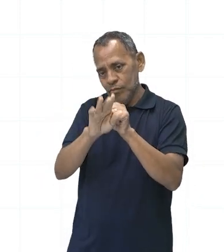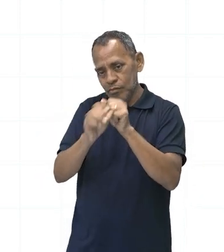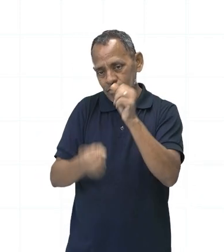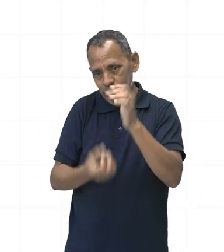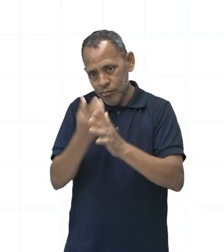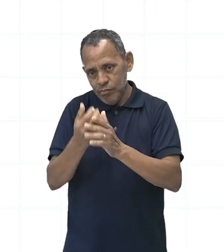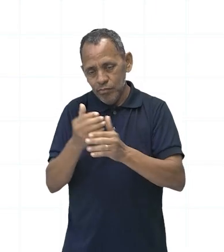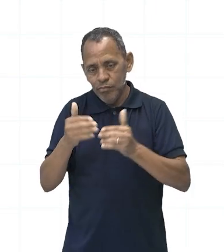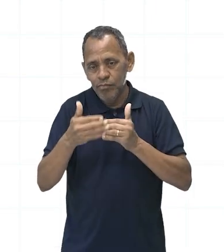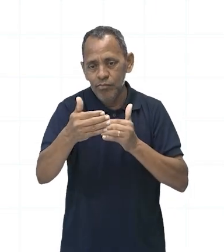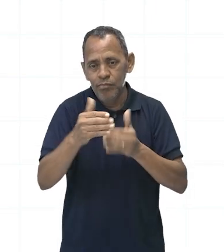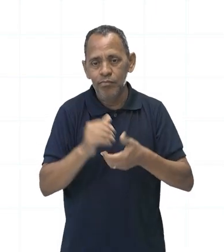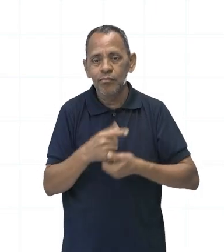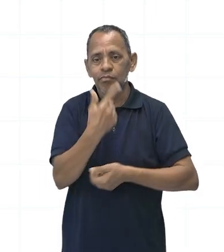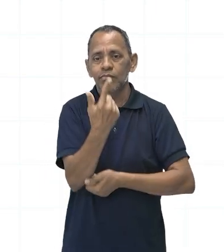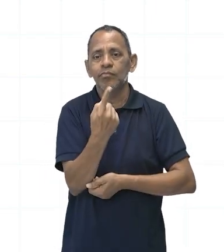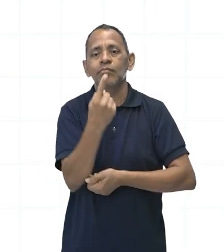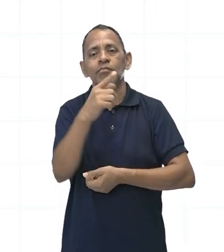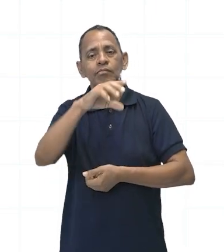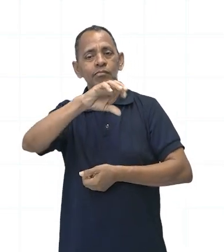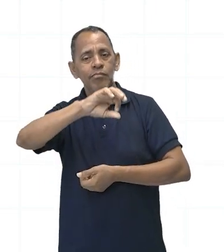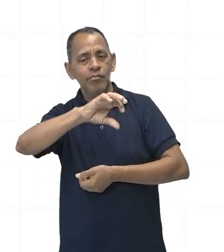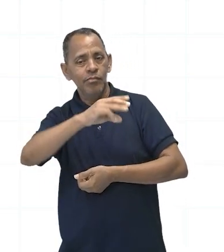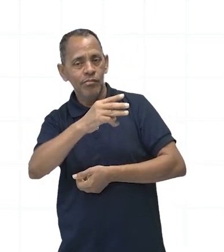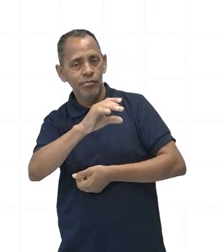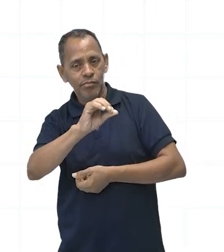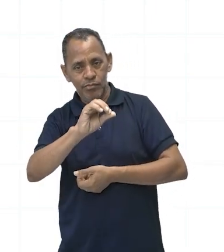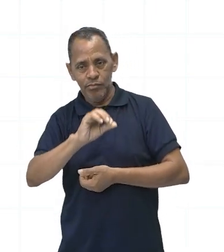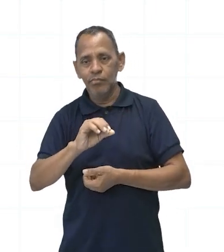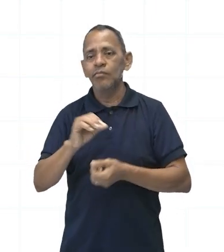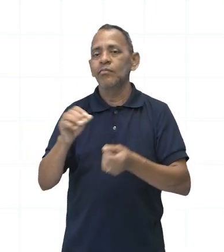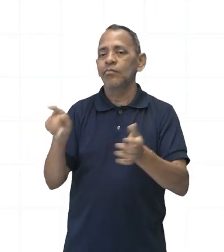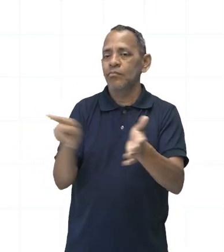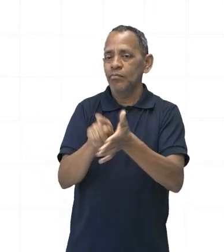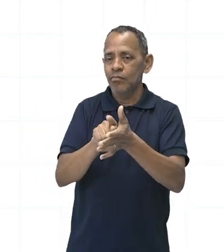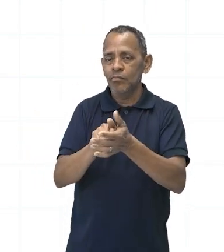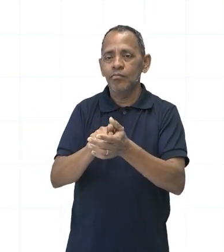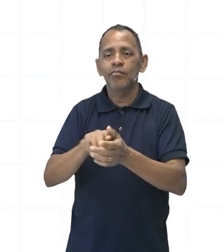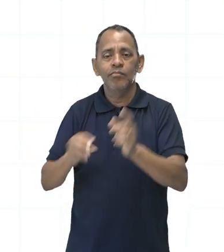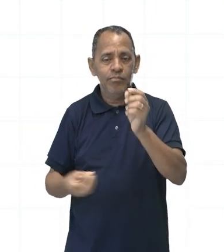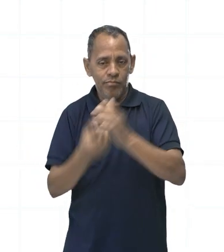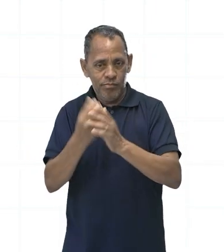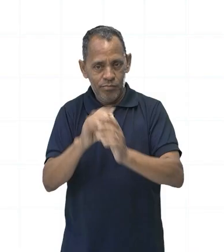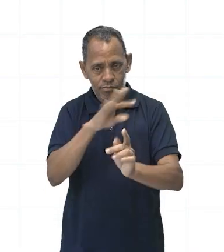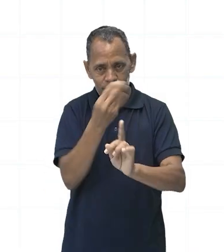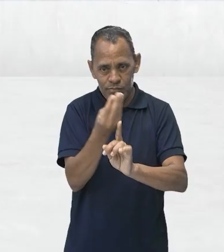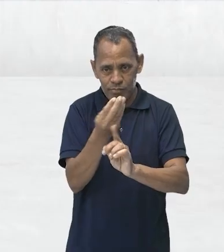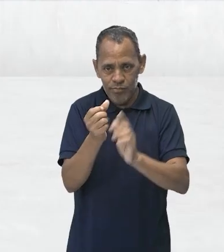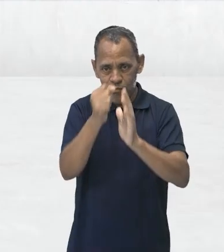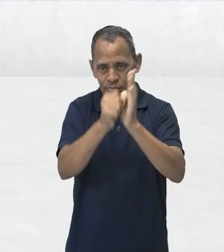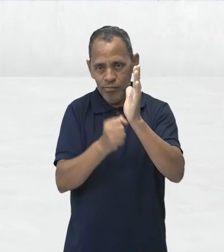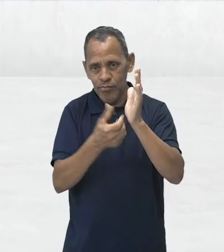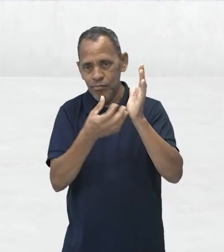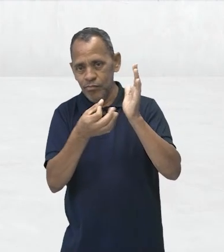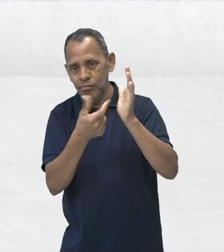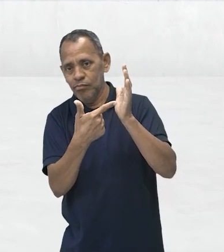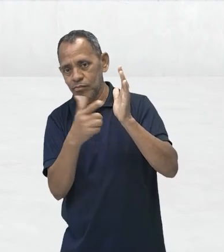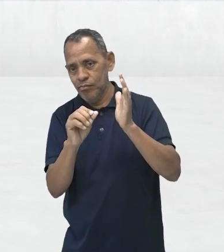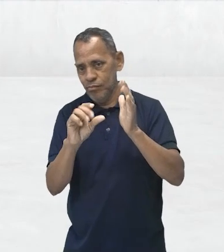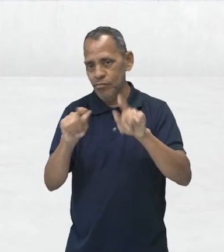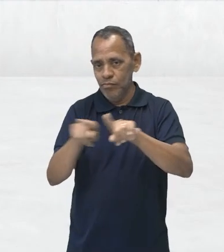de 1930, um dos eixos centrais da produção artística do século XX. Tá?